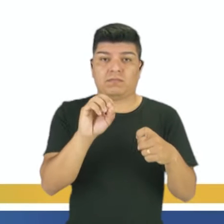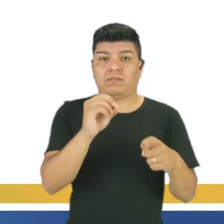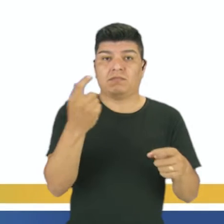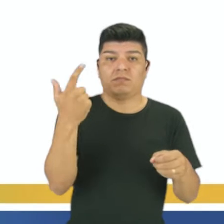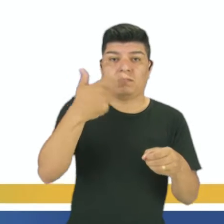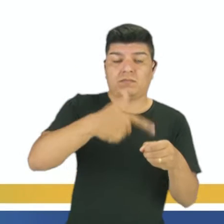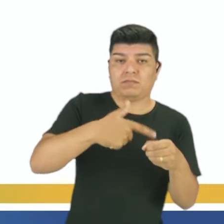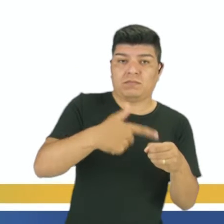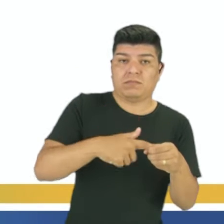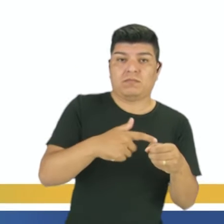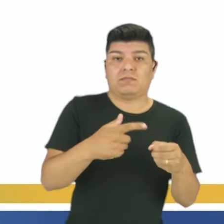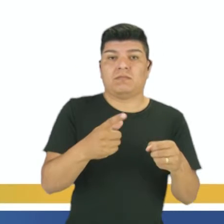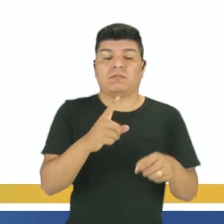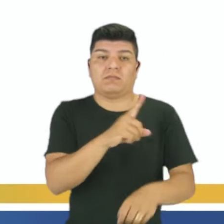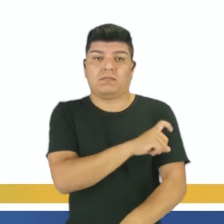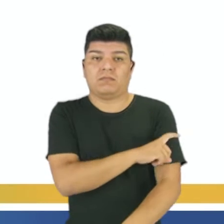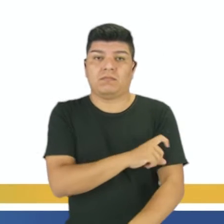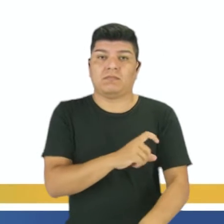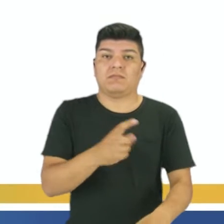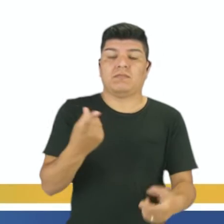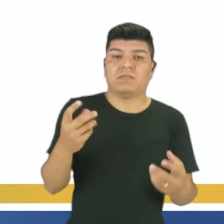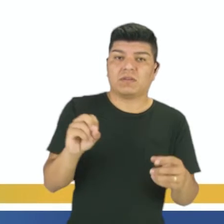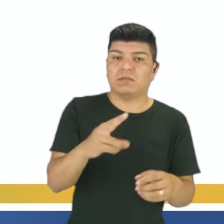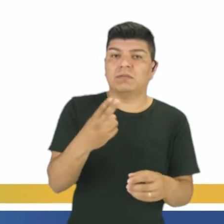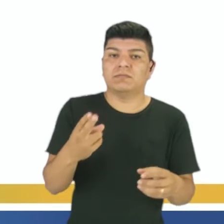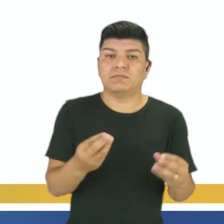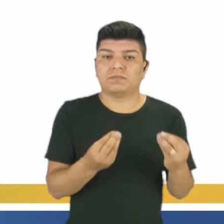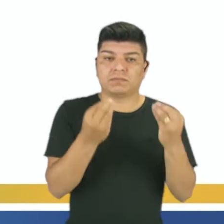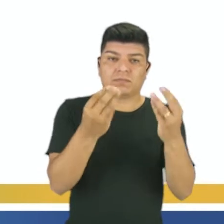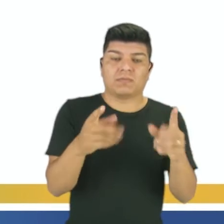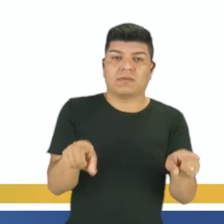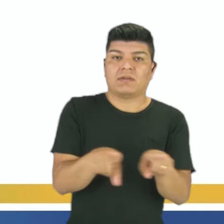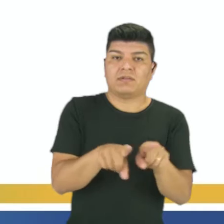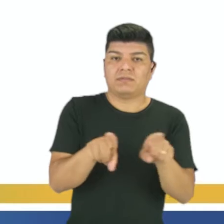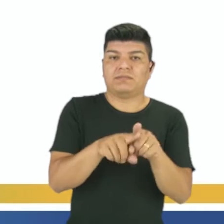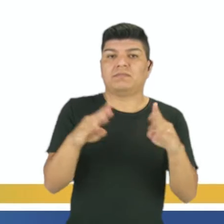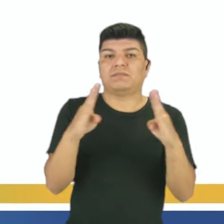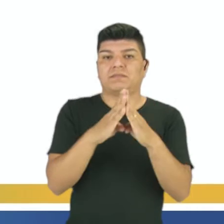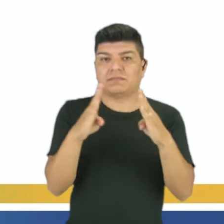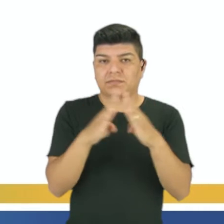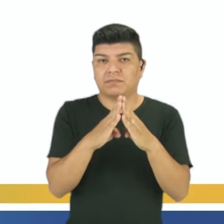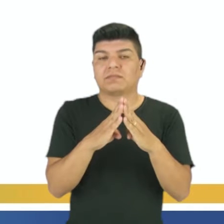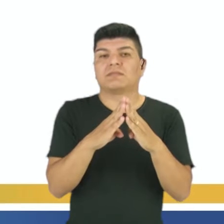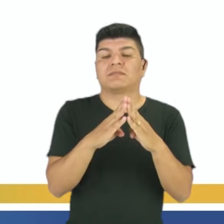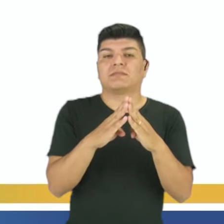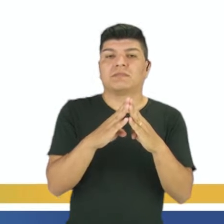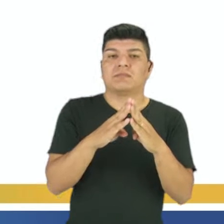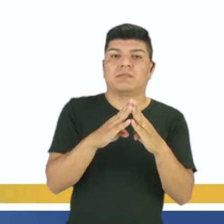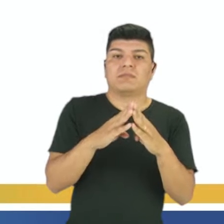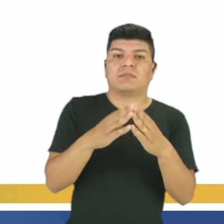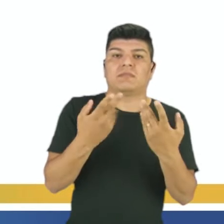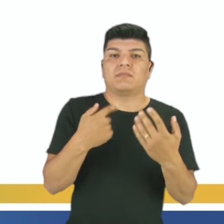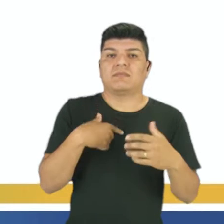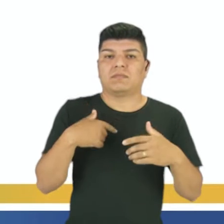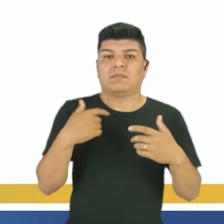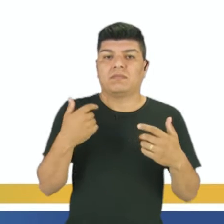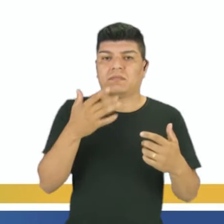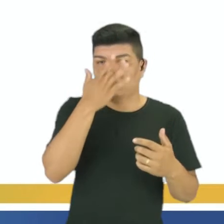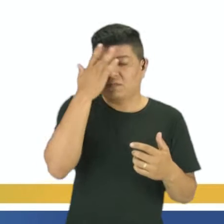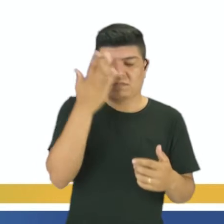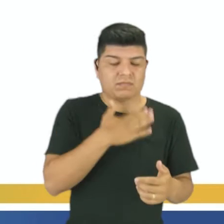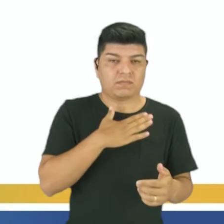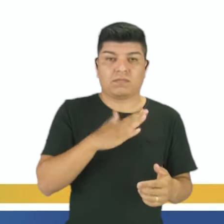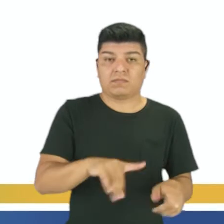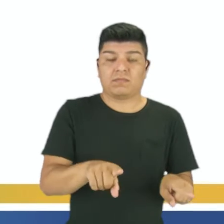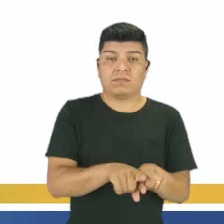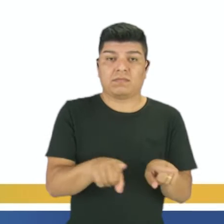ou enfermeiros ou farmacêuticos ou entregadores, também estão em casa, assim como seu maior desafeto